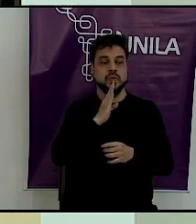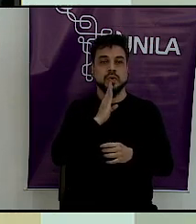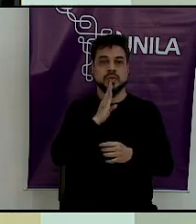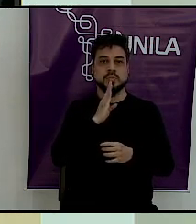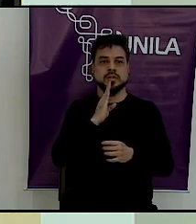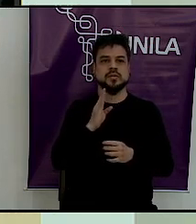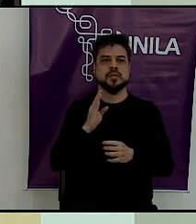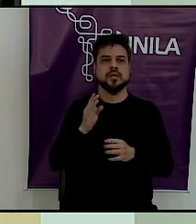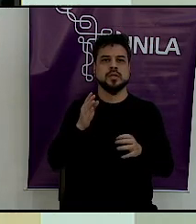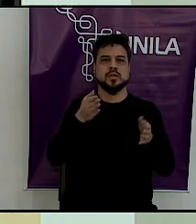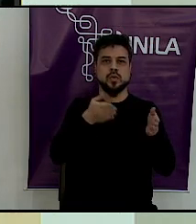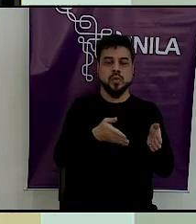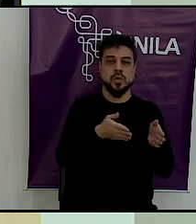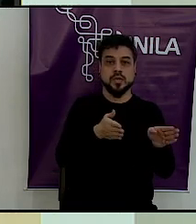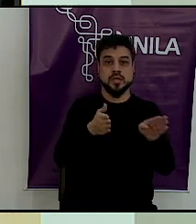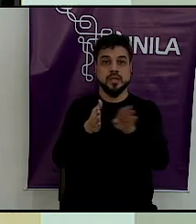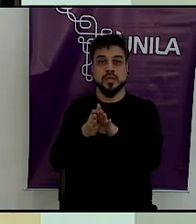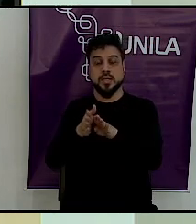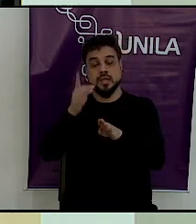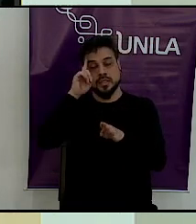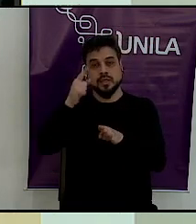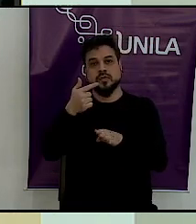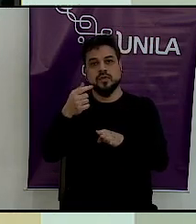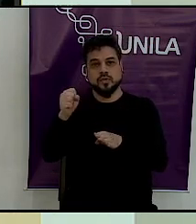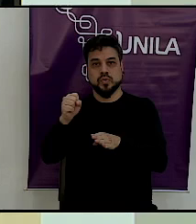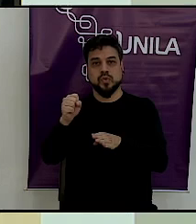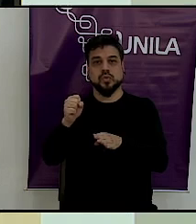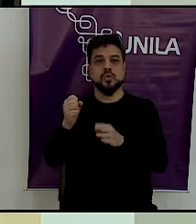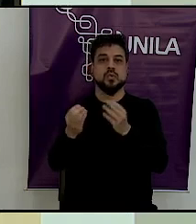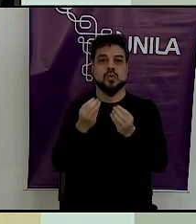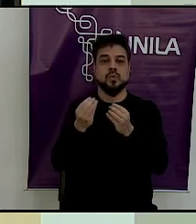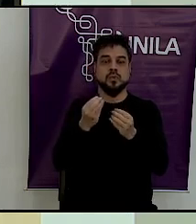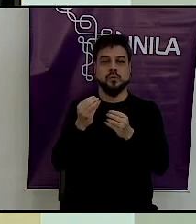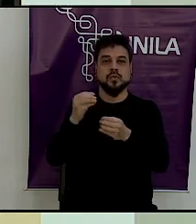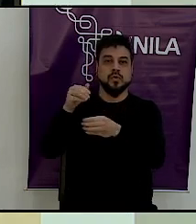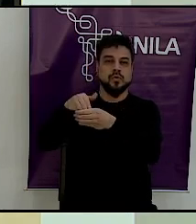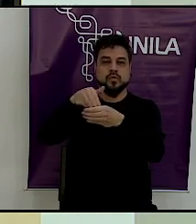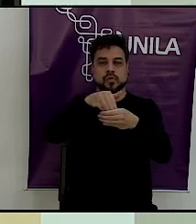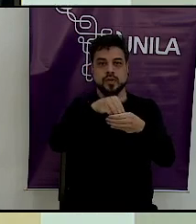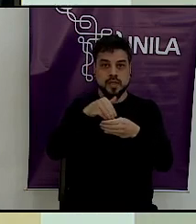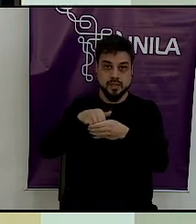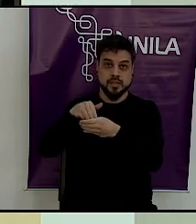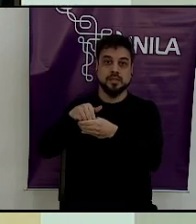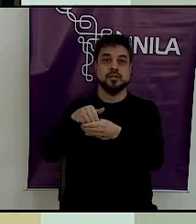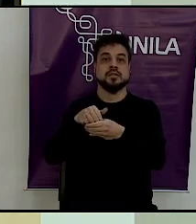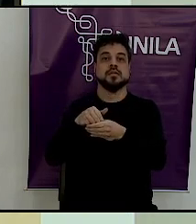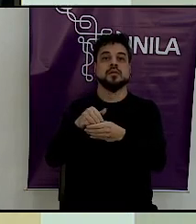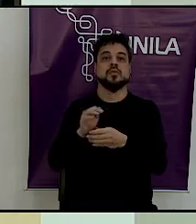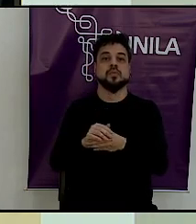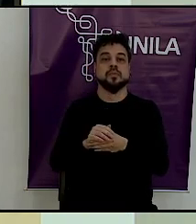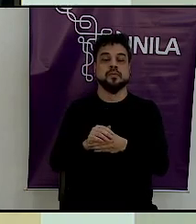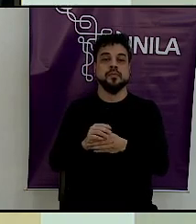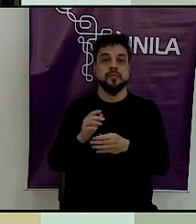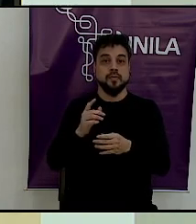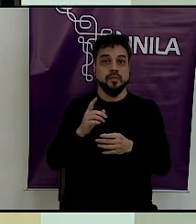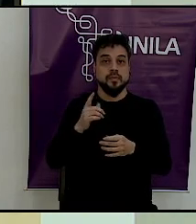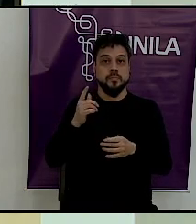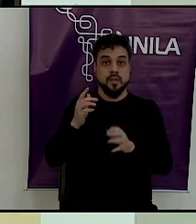de hoje até dia 28 nós teremos a etapa de votação pela comunidade acadêmica dessas propostas, né? Lembrando